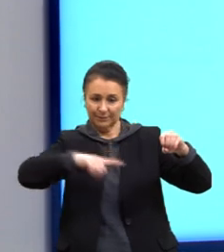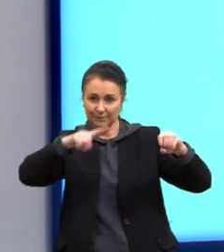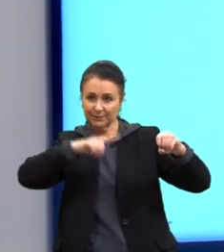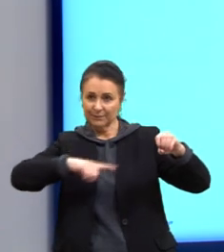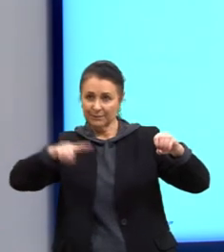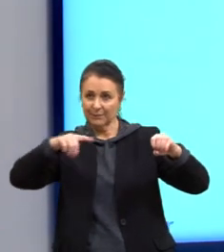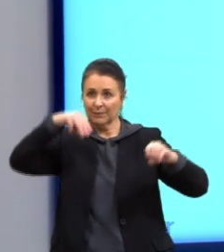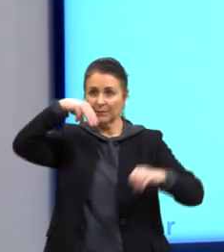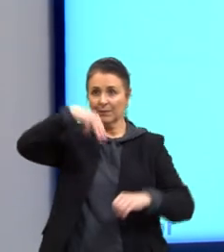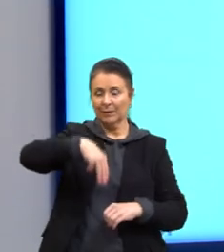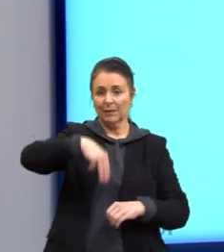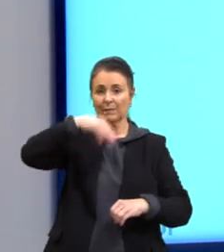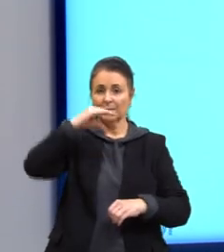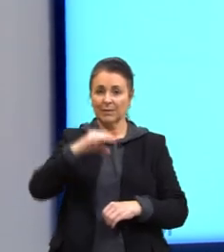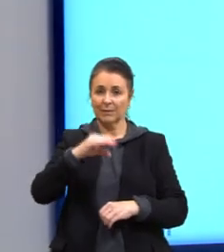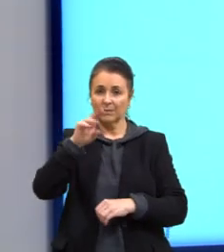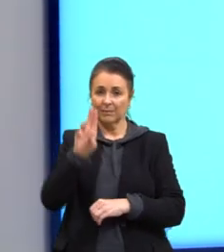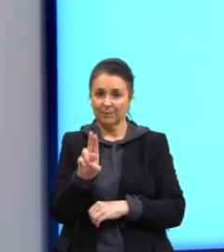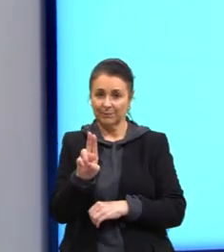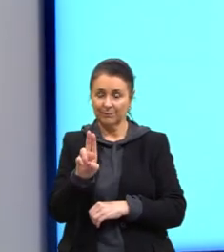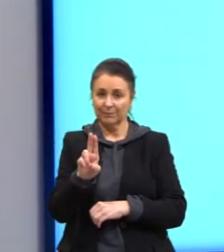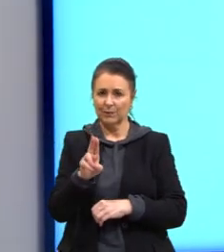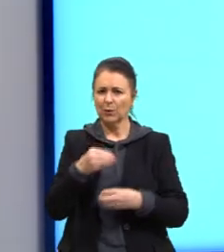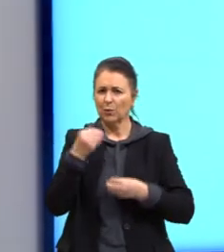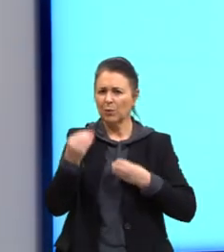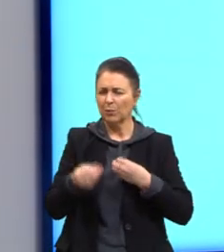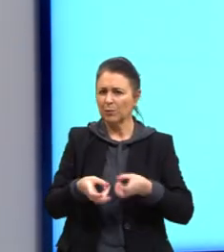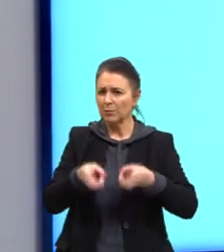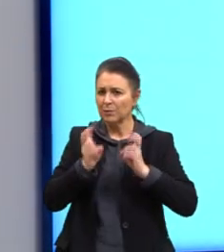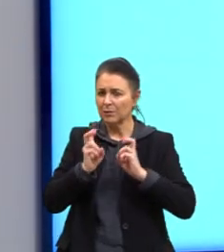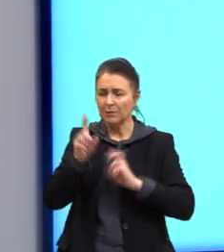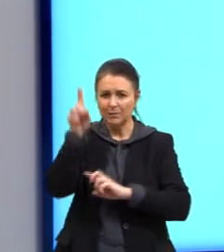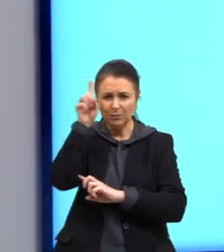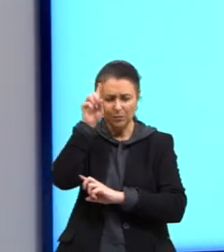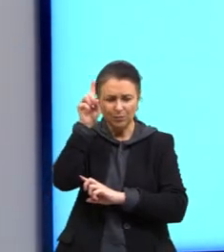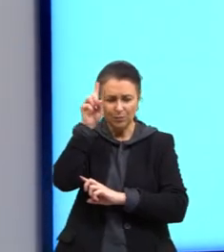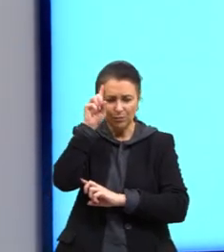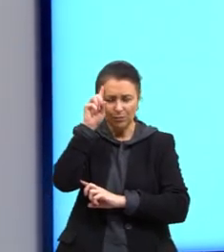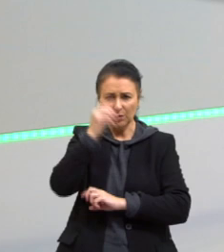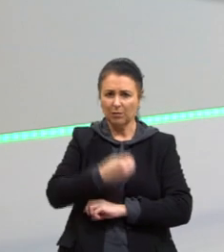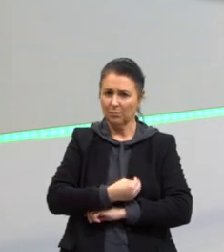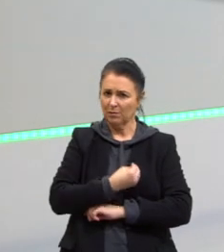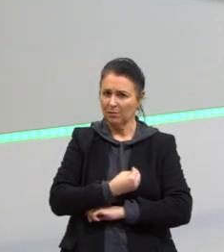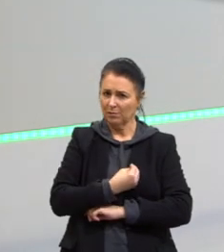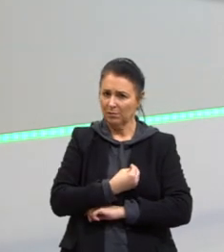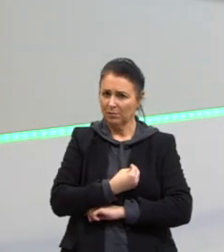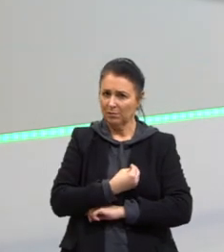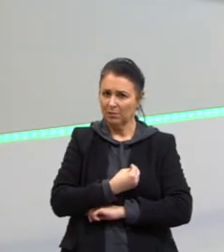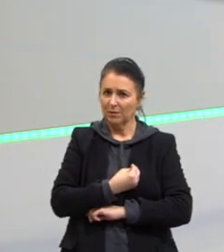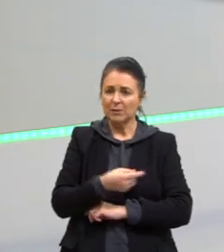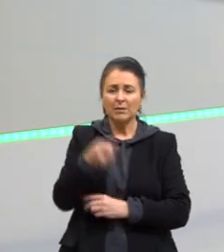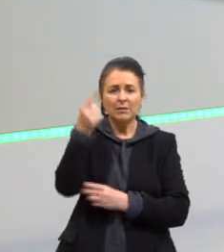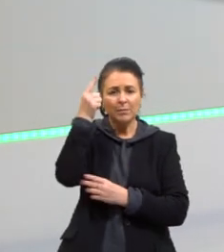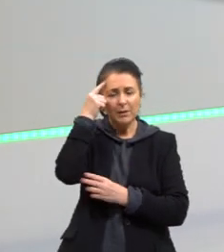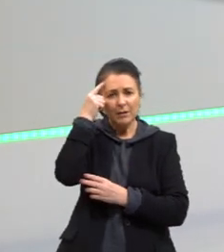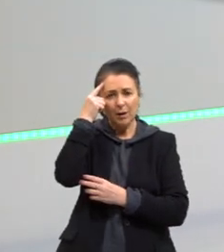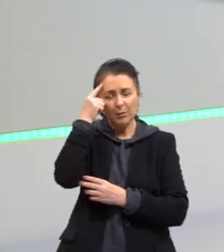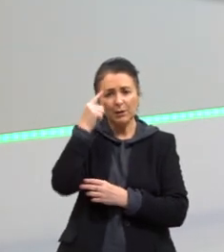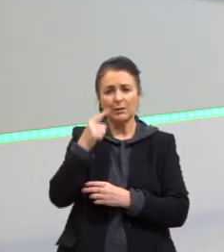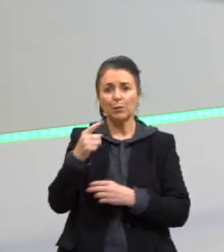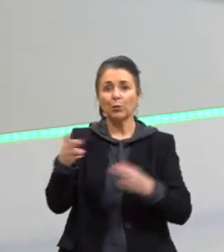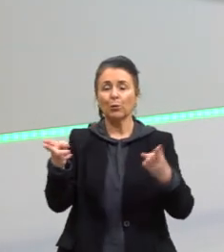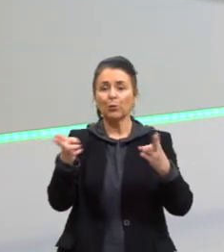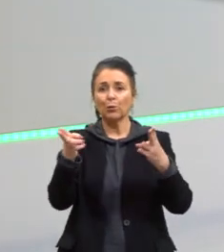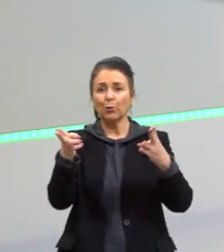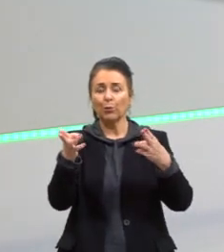onde a gente consegue ver esse movimento no nosso dia a dia em várias coisas né se a gente pensar no ventilador por